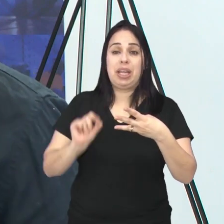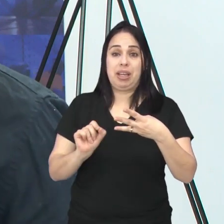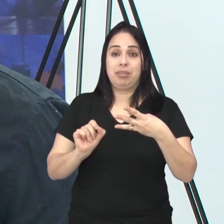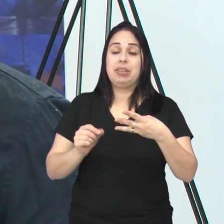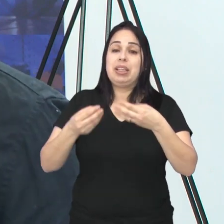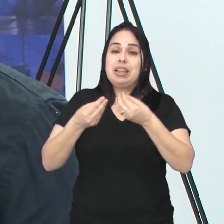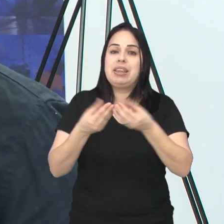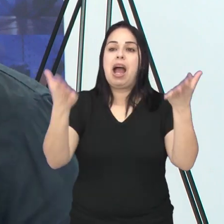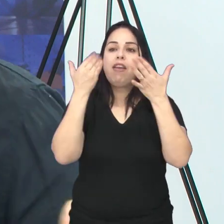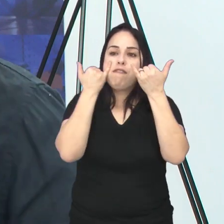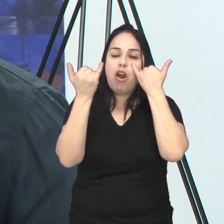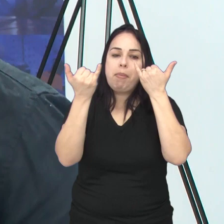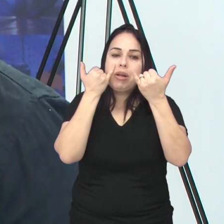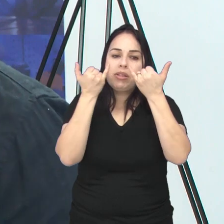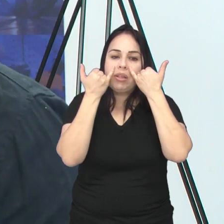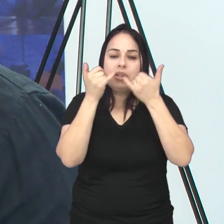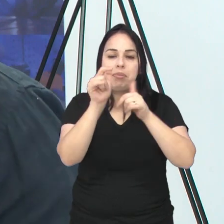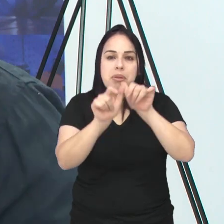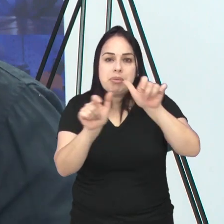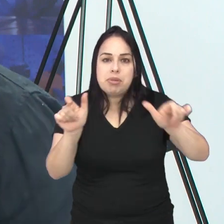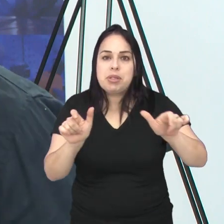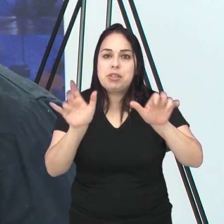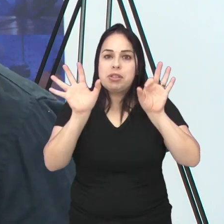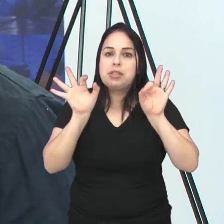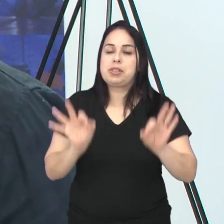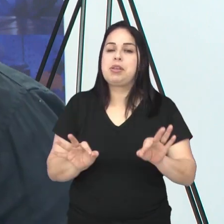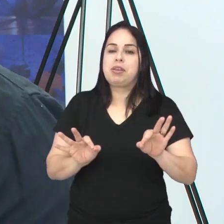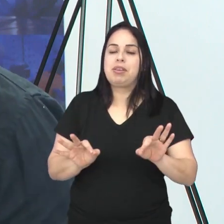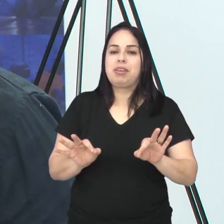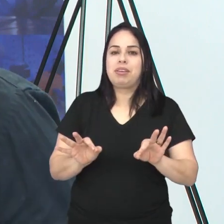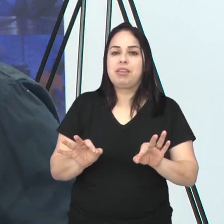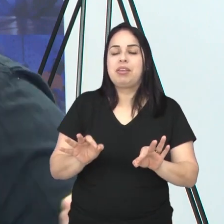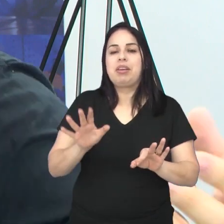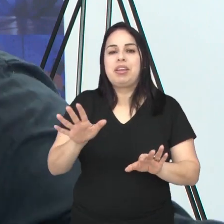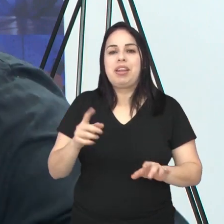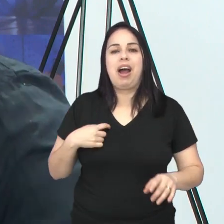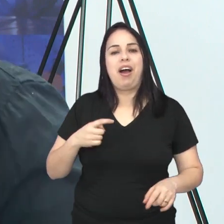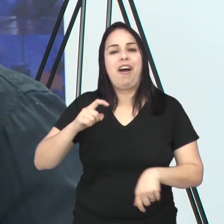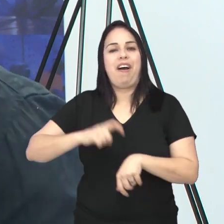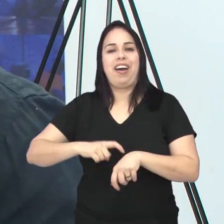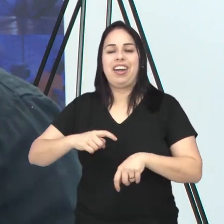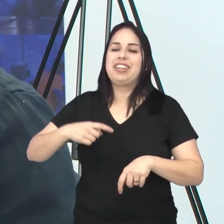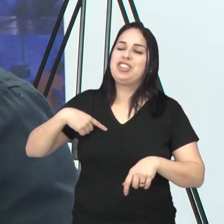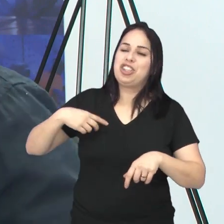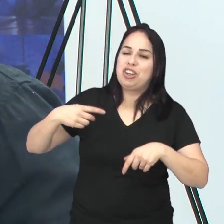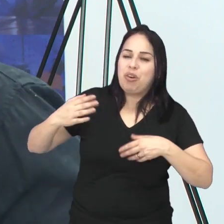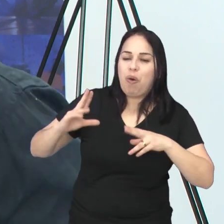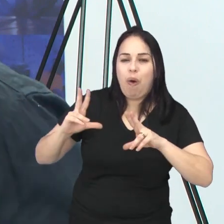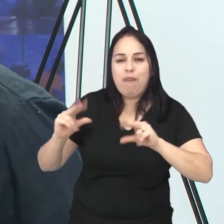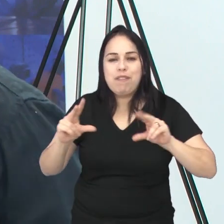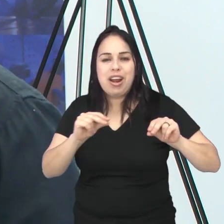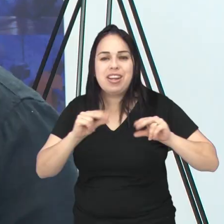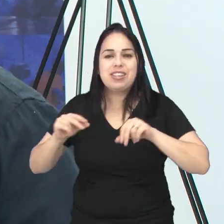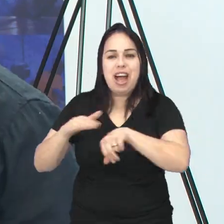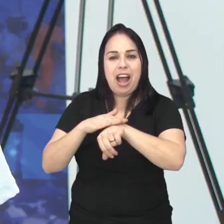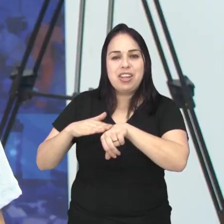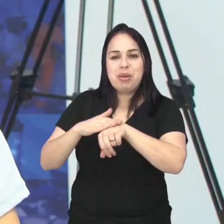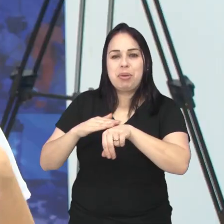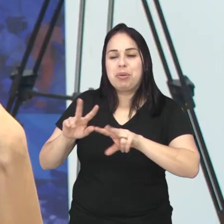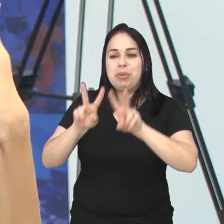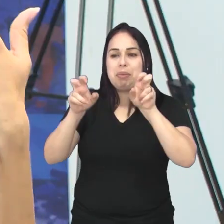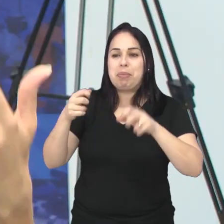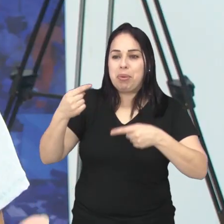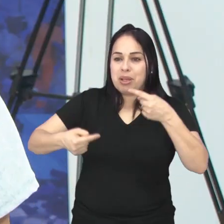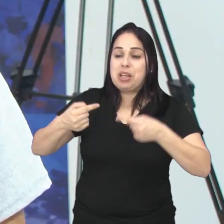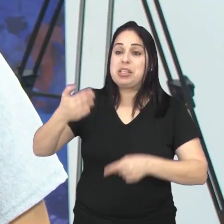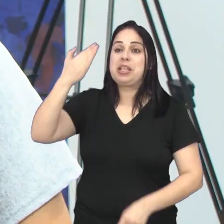munir as pessoas de informação para que elas possam justamente ter repertório para uma discussão política, entender o processo político. Esse